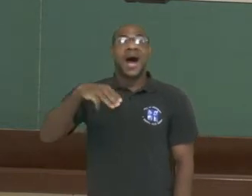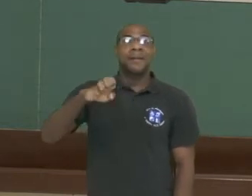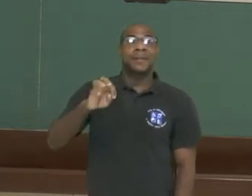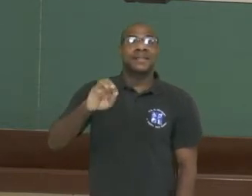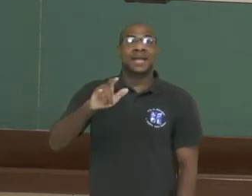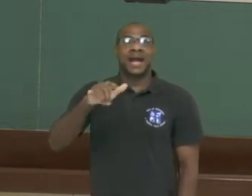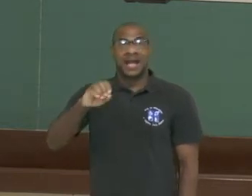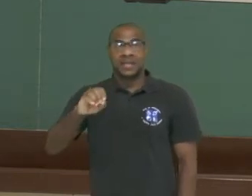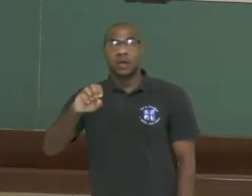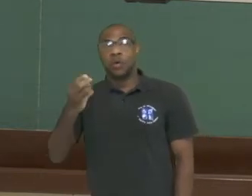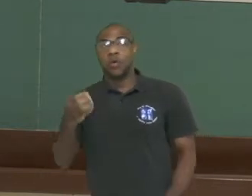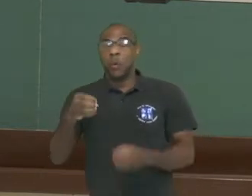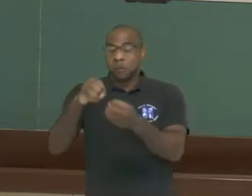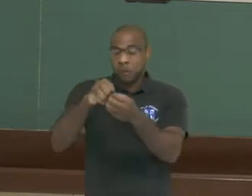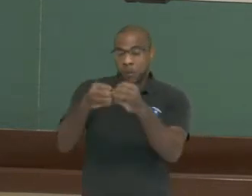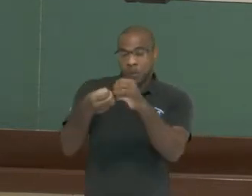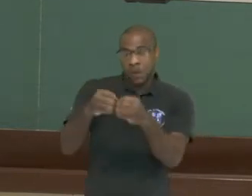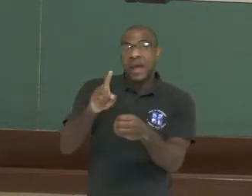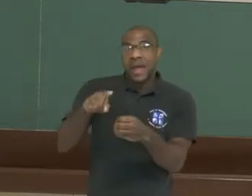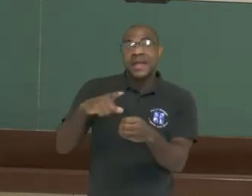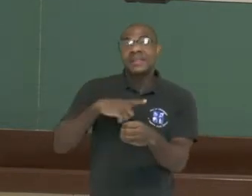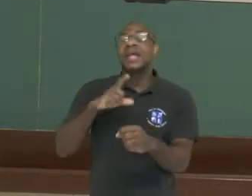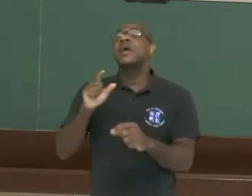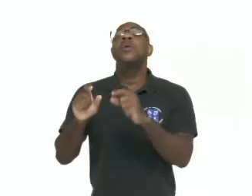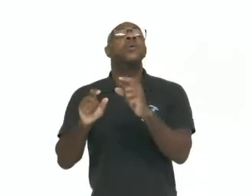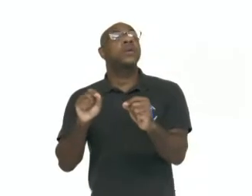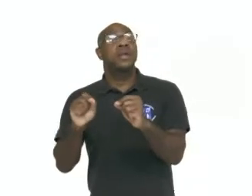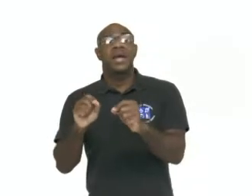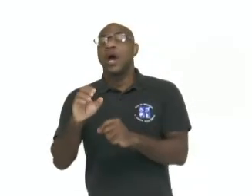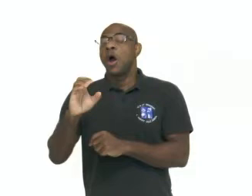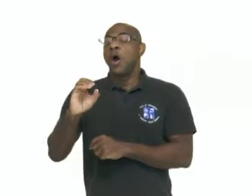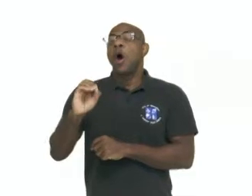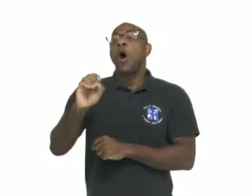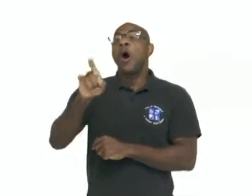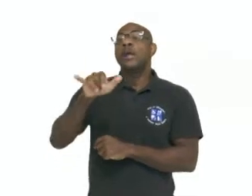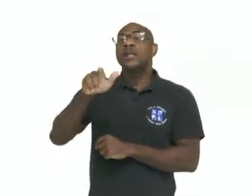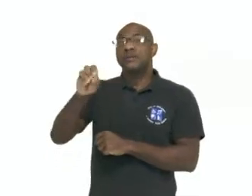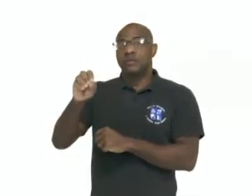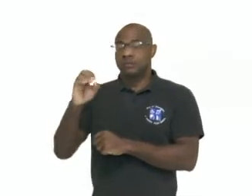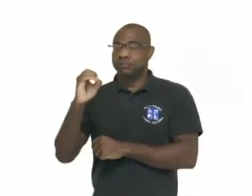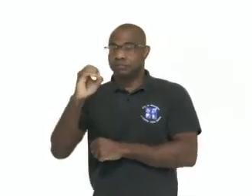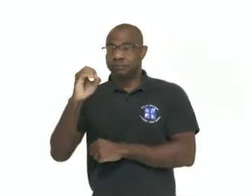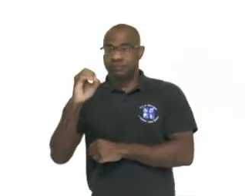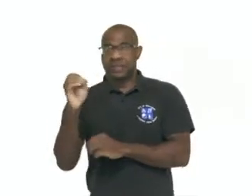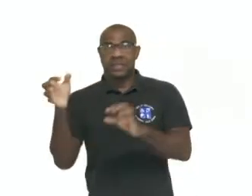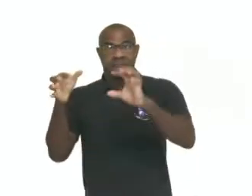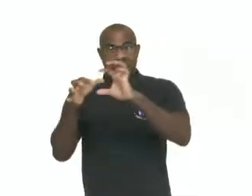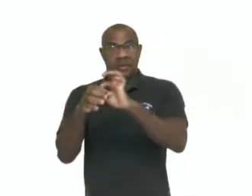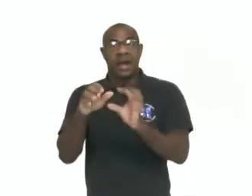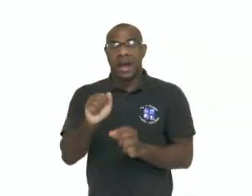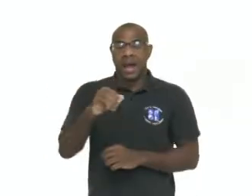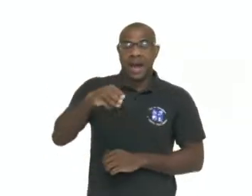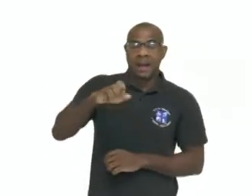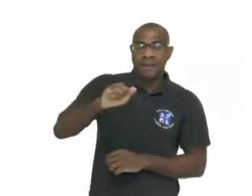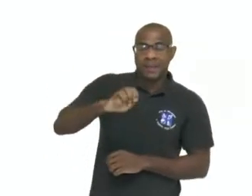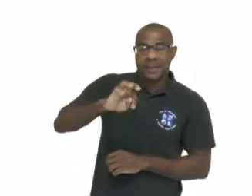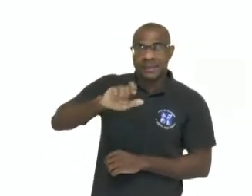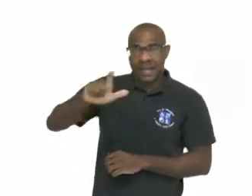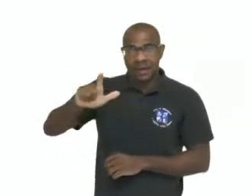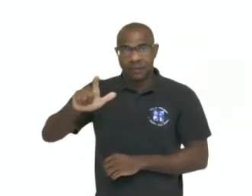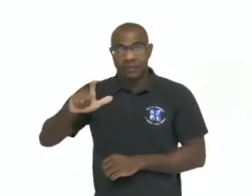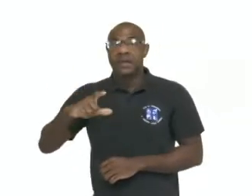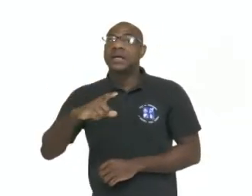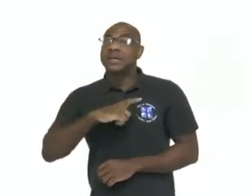óxidos moleculares são compostos em que o oxigênio está ligado a um ametal. Apresentam um caráter covalente,